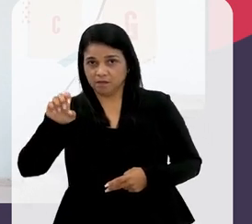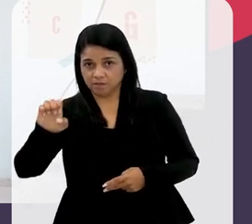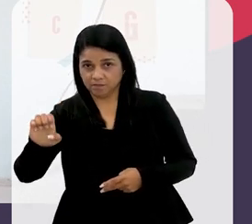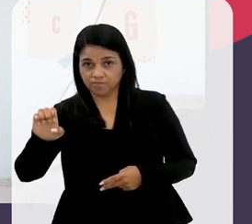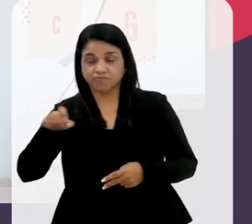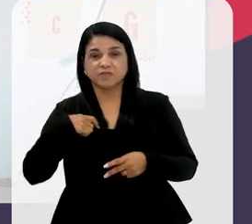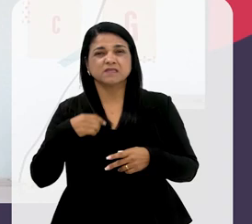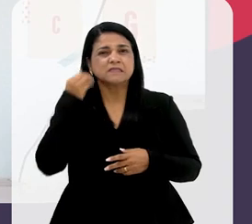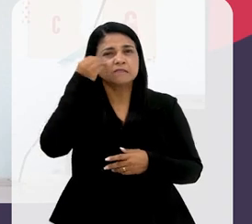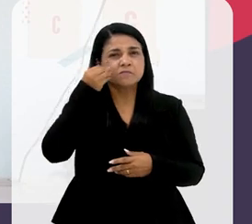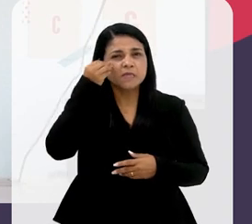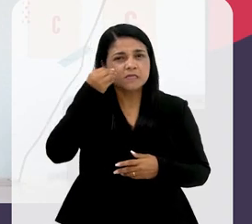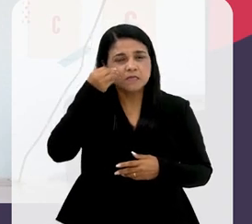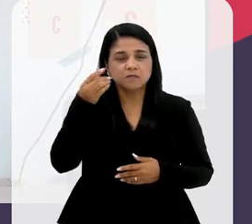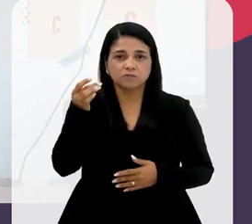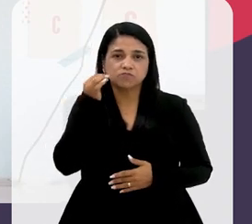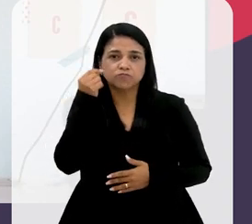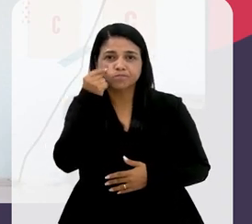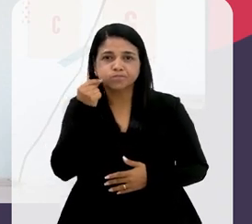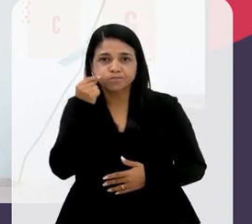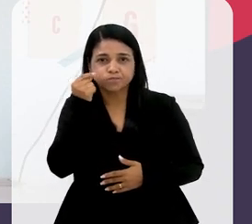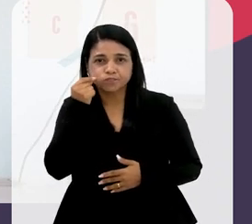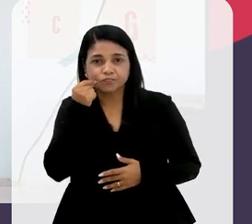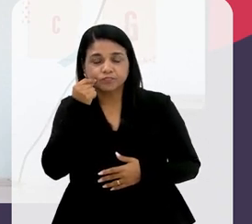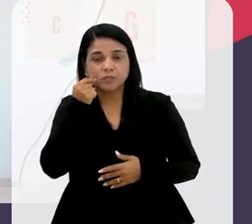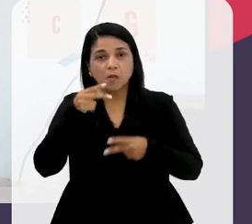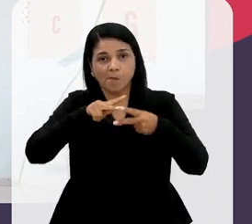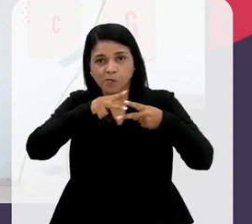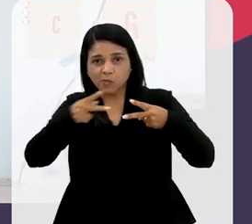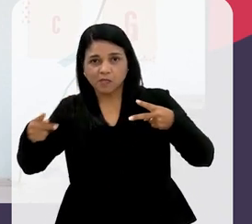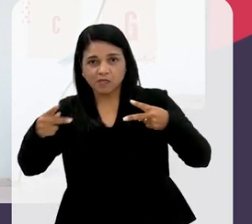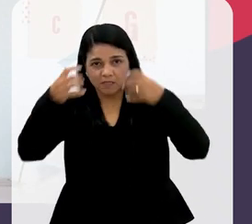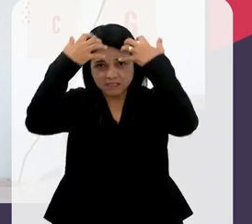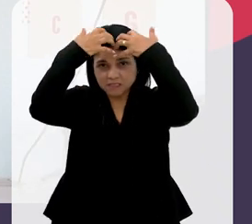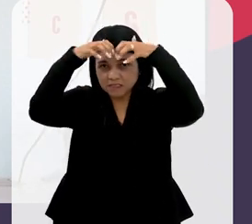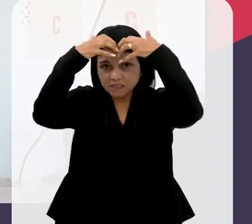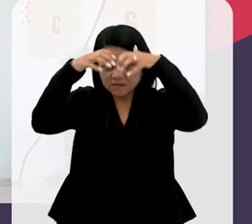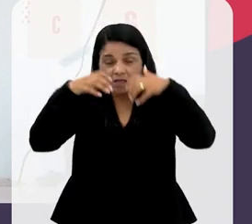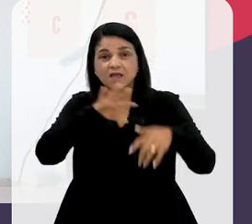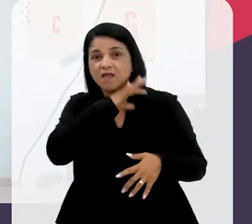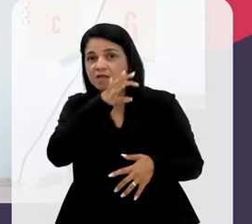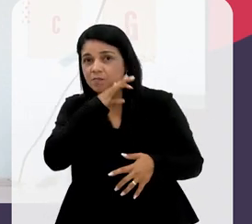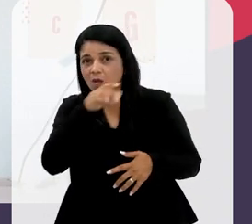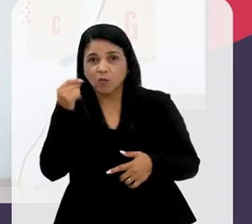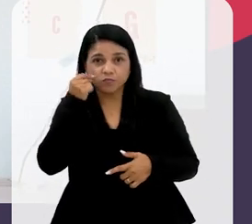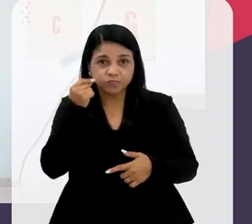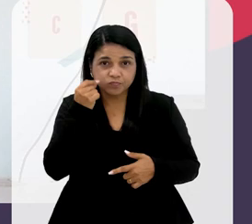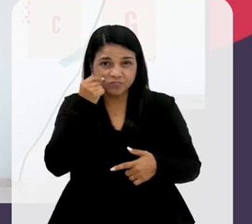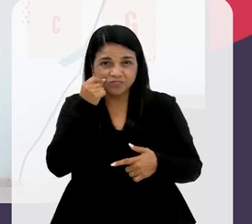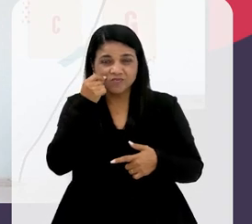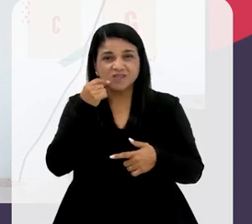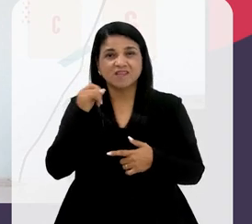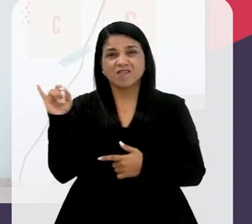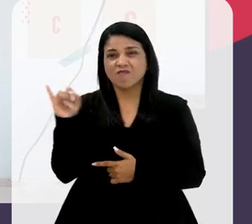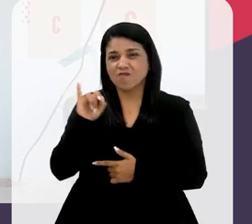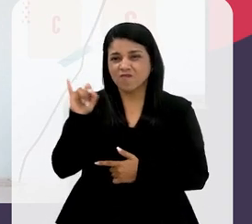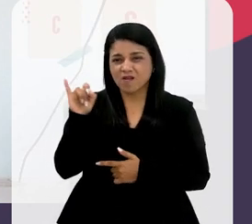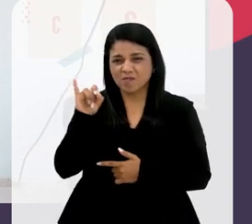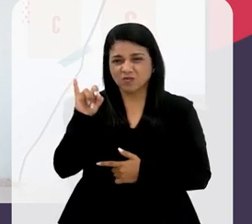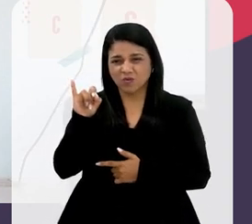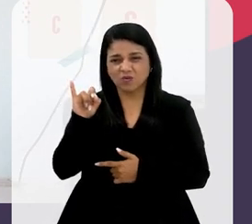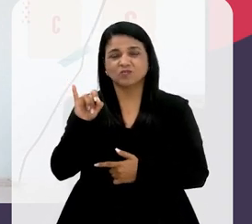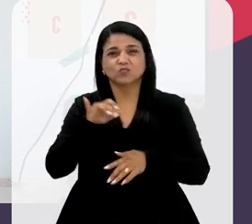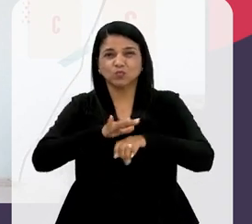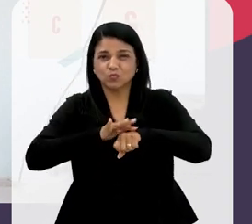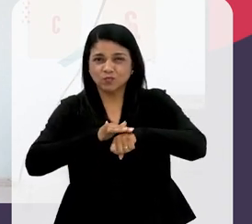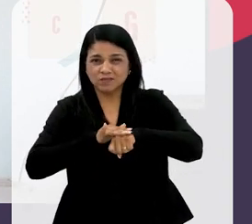Experimentos com camundongos demonstraram que a infusão dessa proteína no cérebro dos animais leva a um intenso processo inflamatório